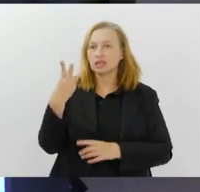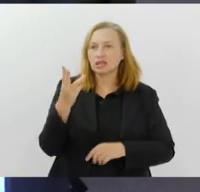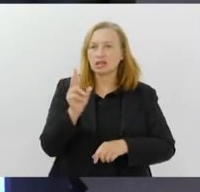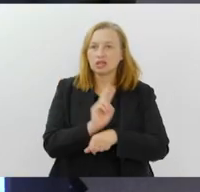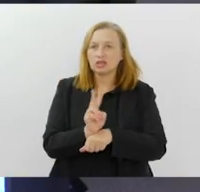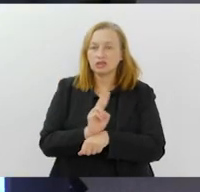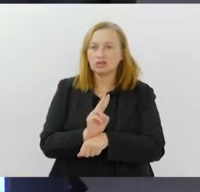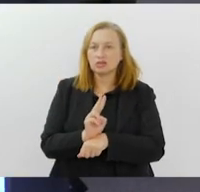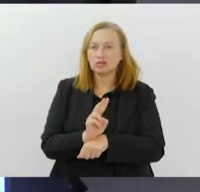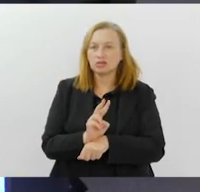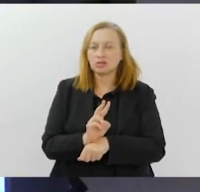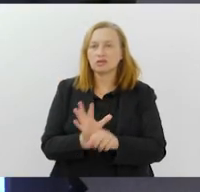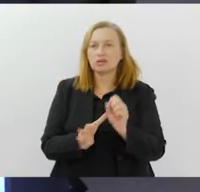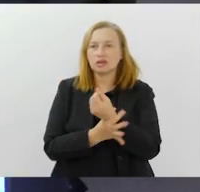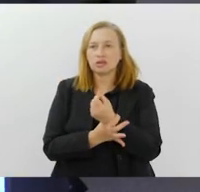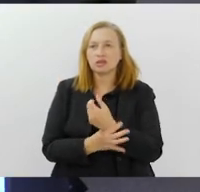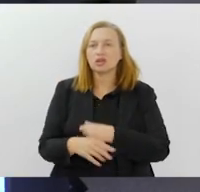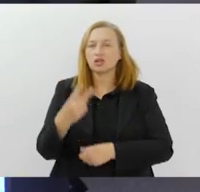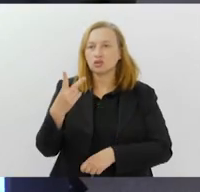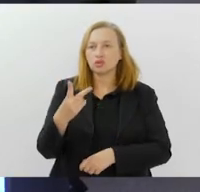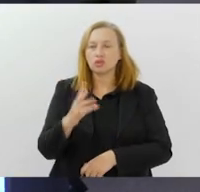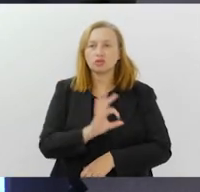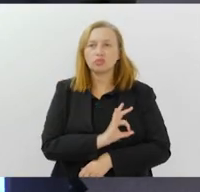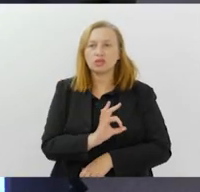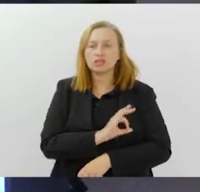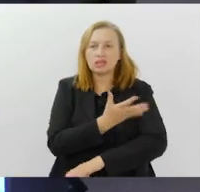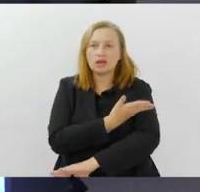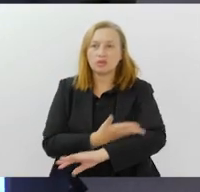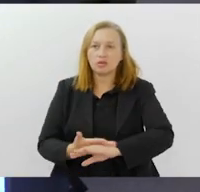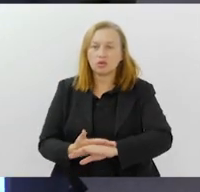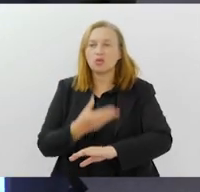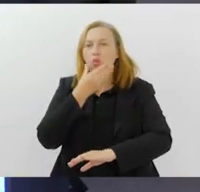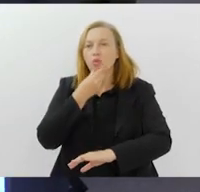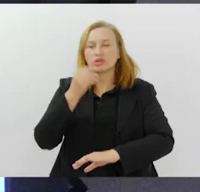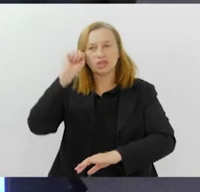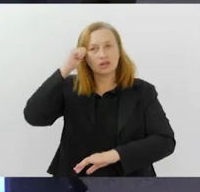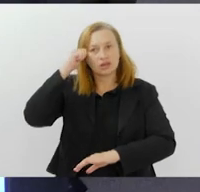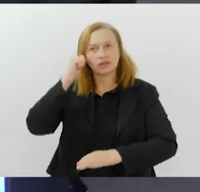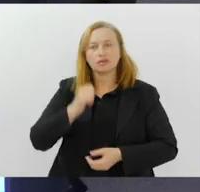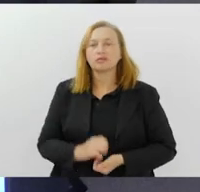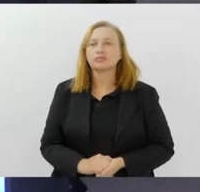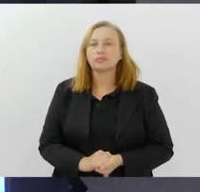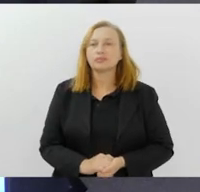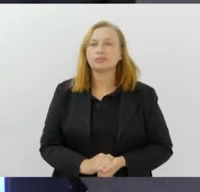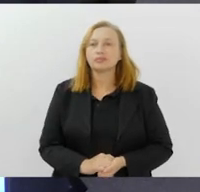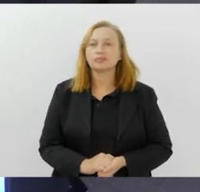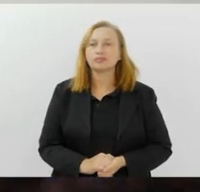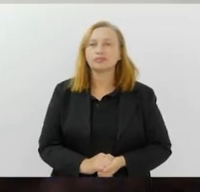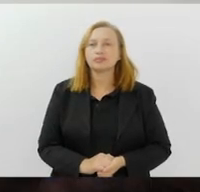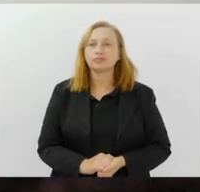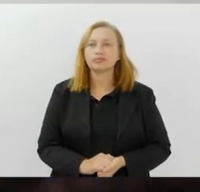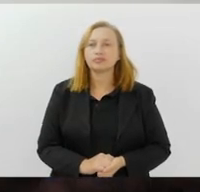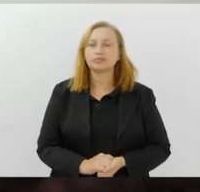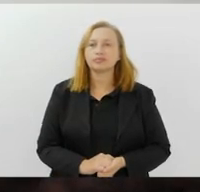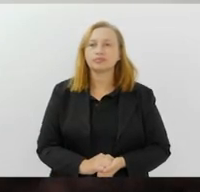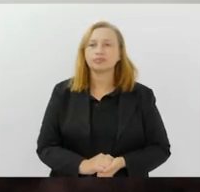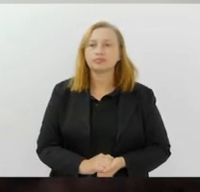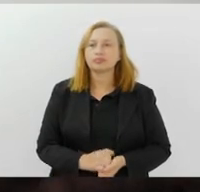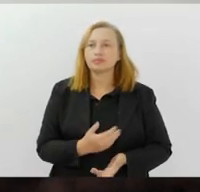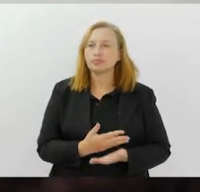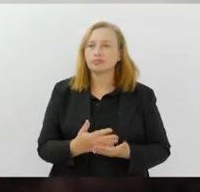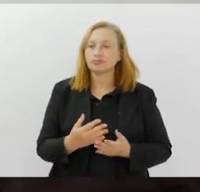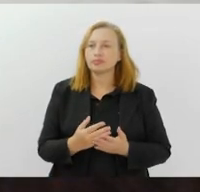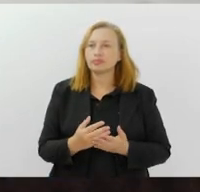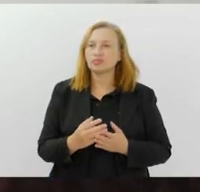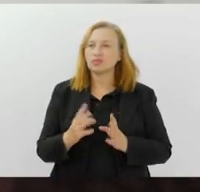segurança presente dois policiais brancos e um homem negro eh inicialmente eles ficaram